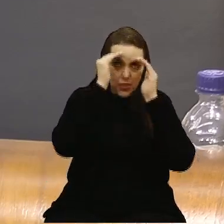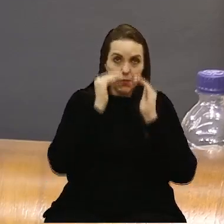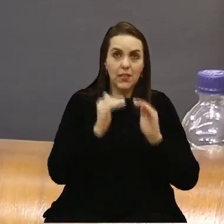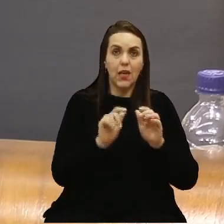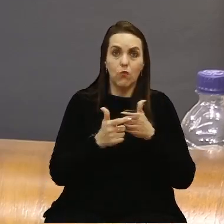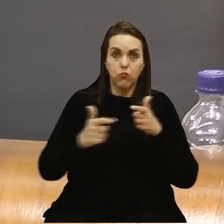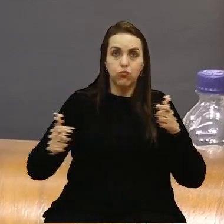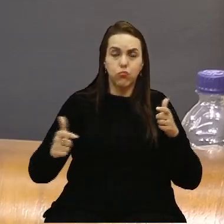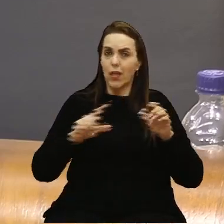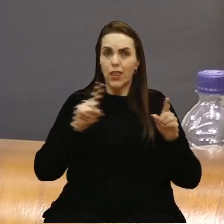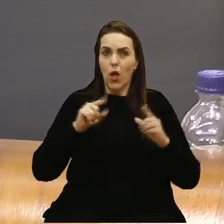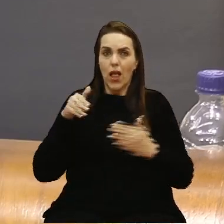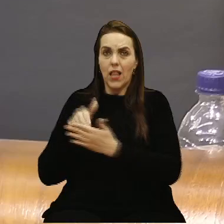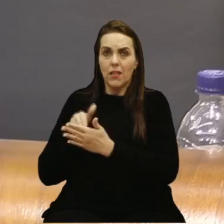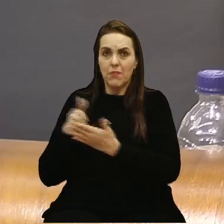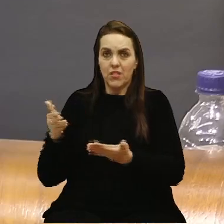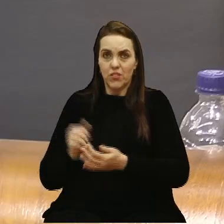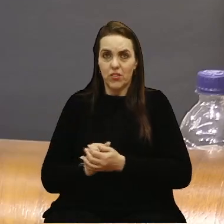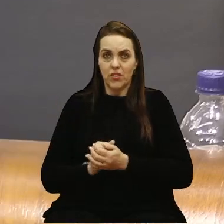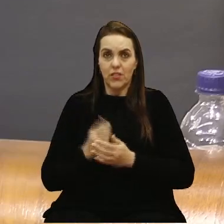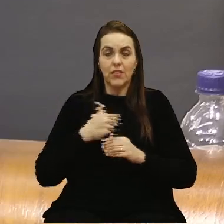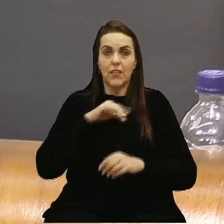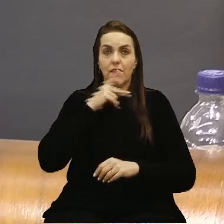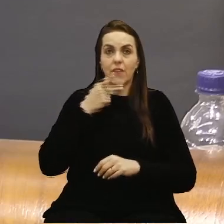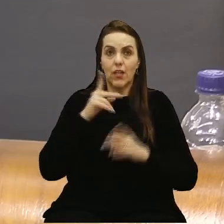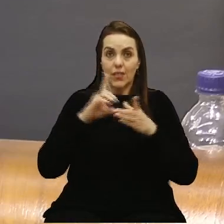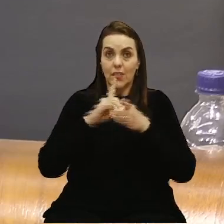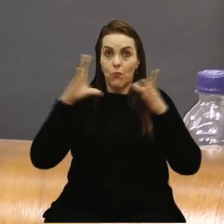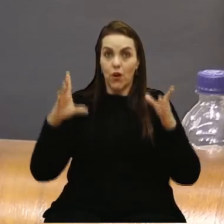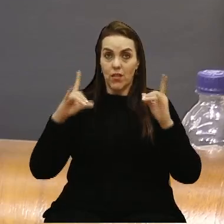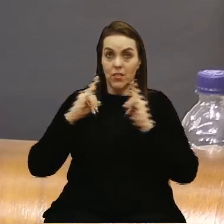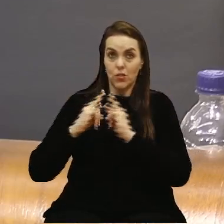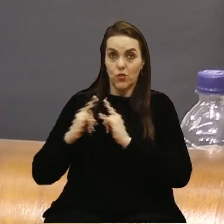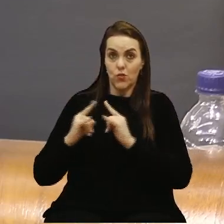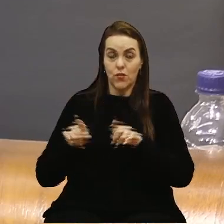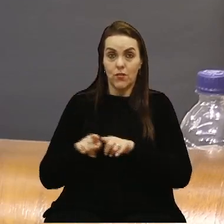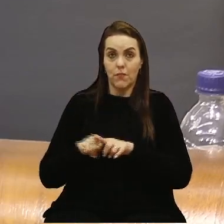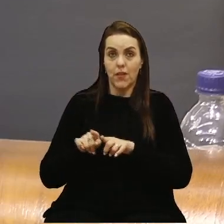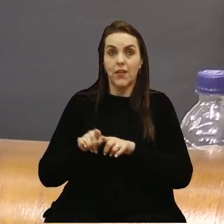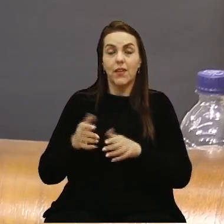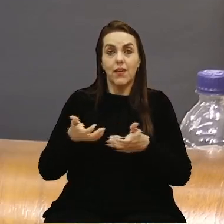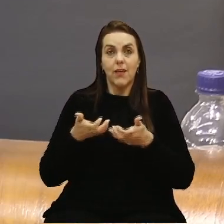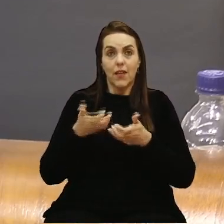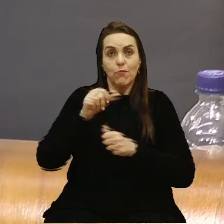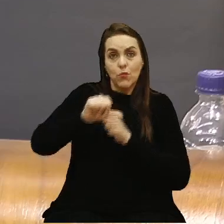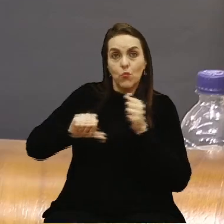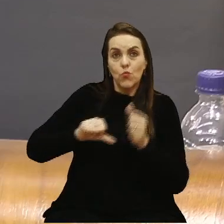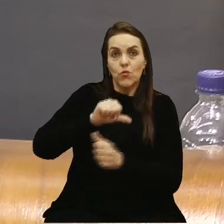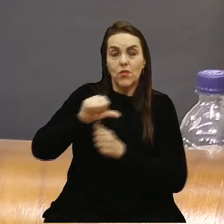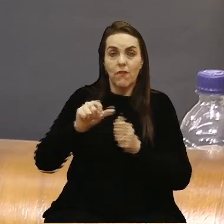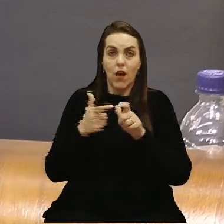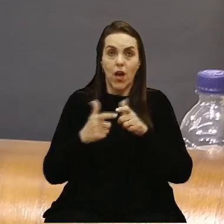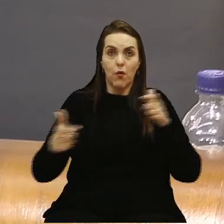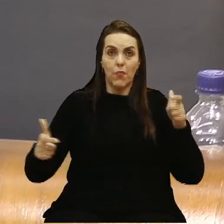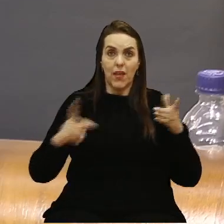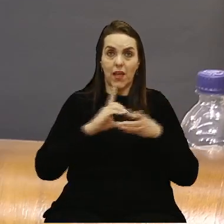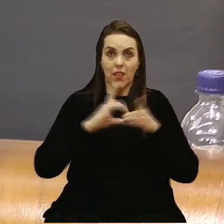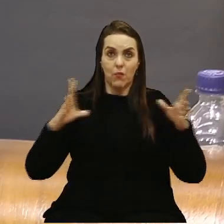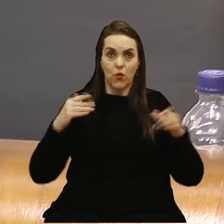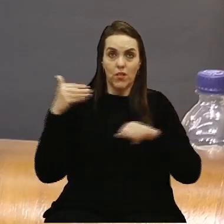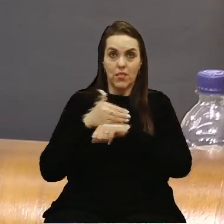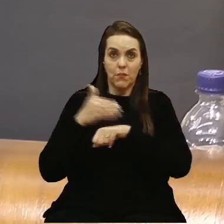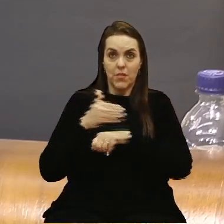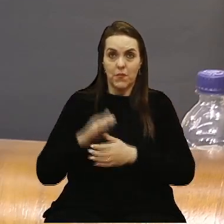não restrita. Portanto, quando falamos da democracia e das instituições, nós queremos que elas sejam modificadas para ampliar a democracia e a